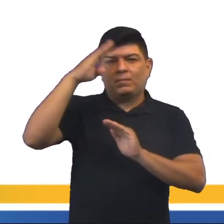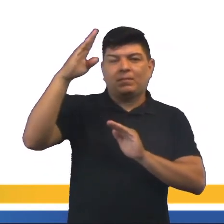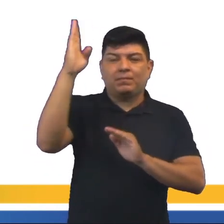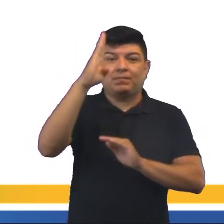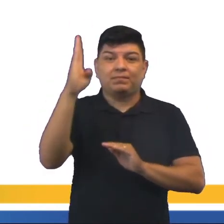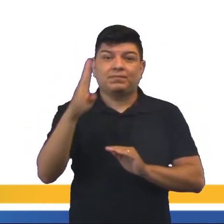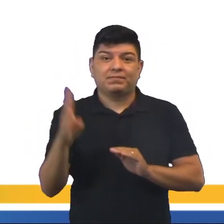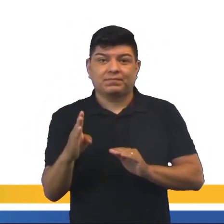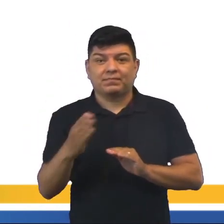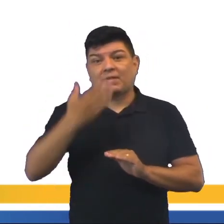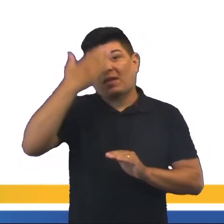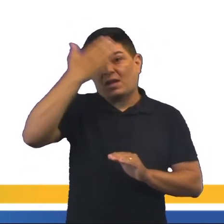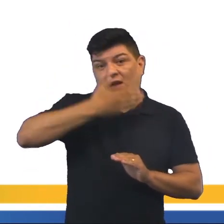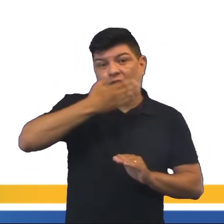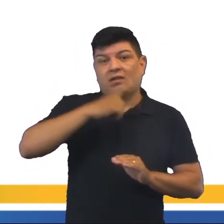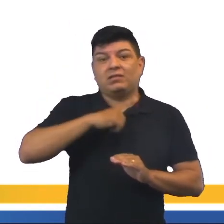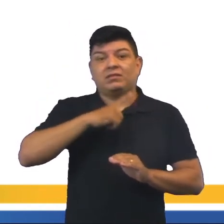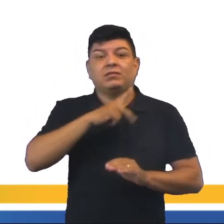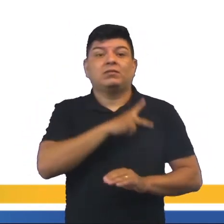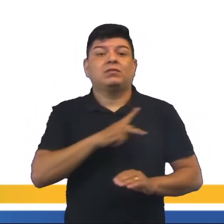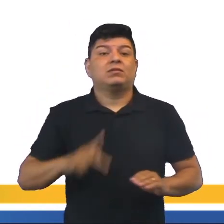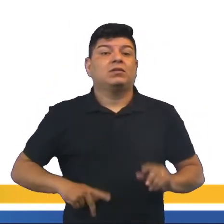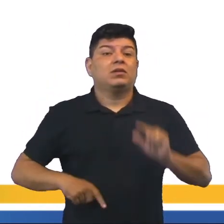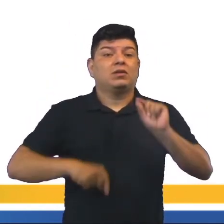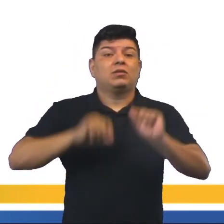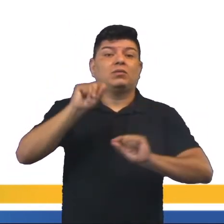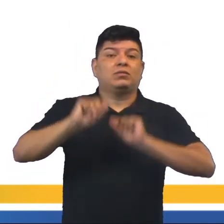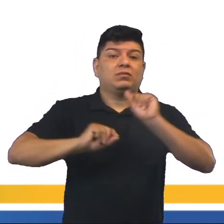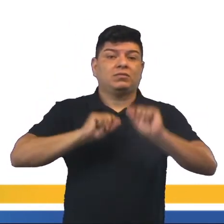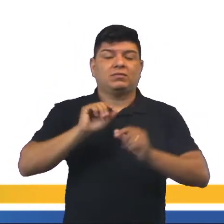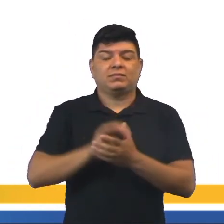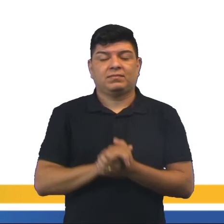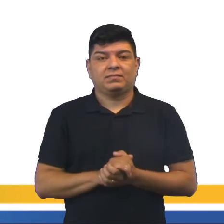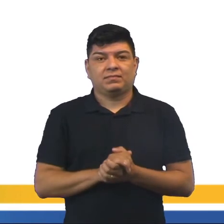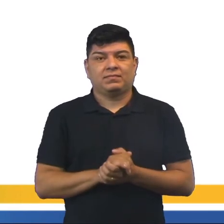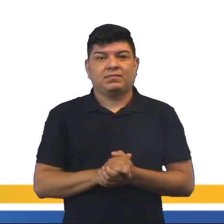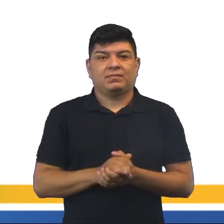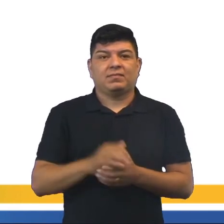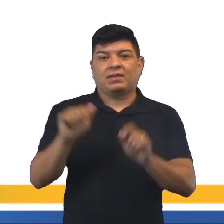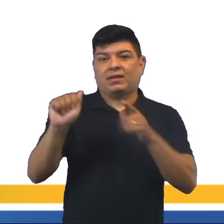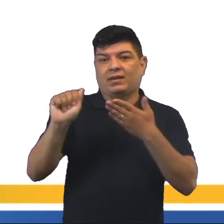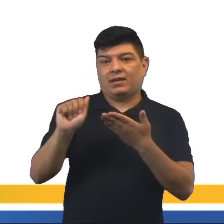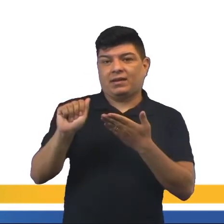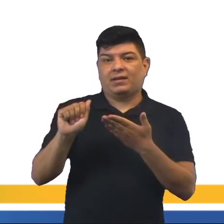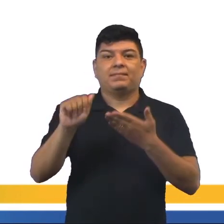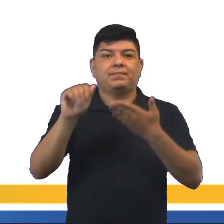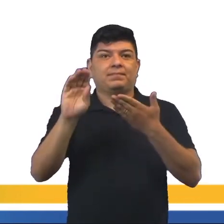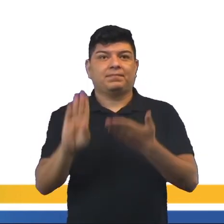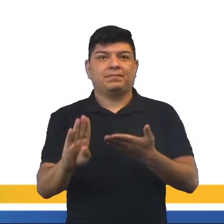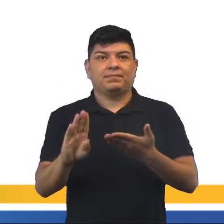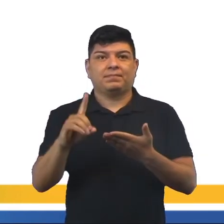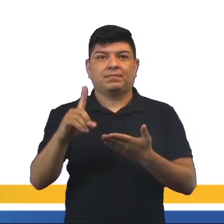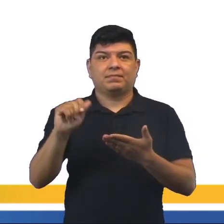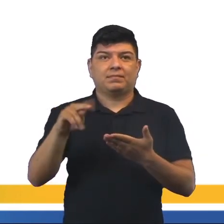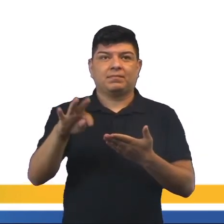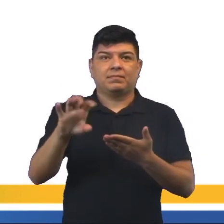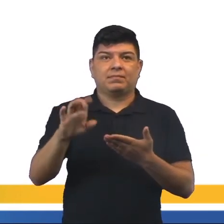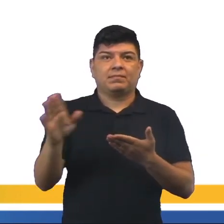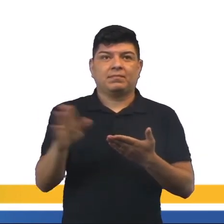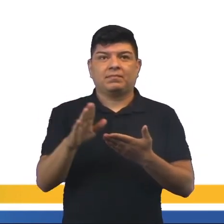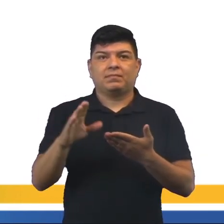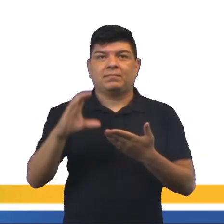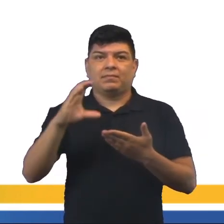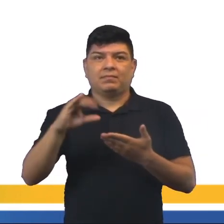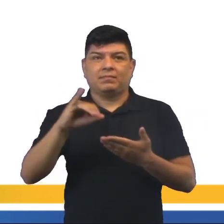Brasil. A frente da Assembleia foi presidida por: letra A, Tancredo Neves; letra B, Dante de Oliveira;